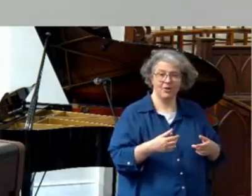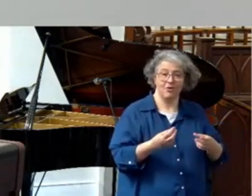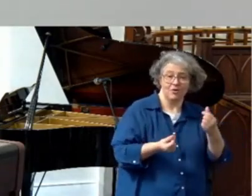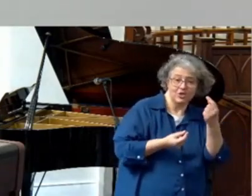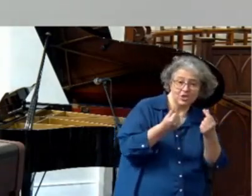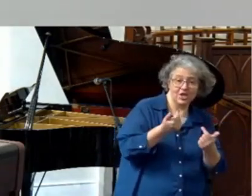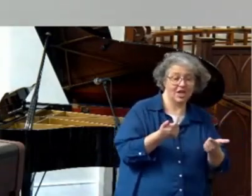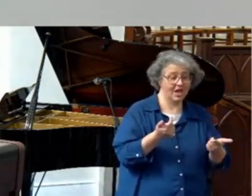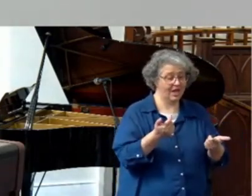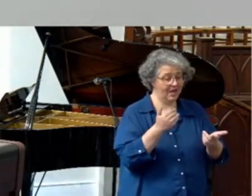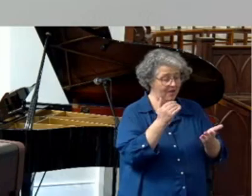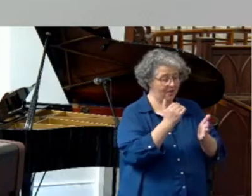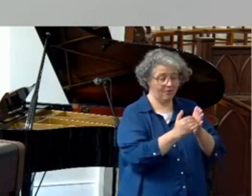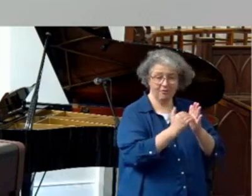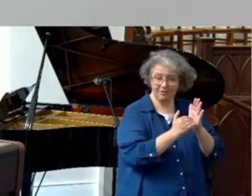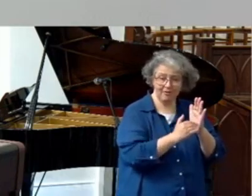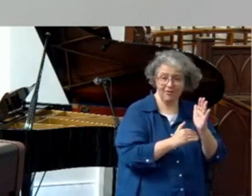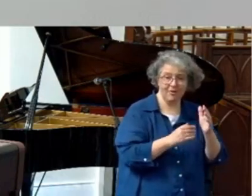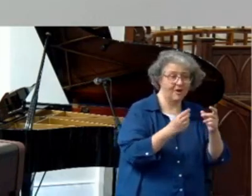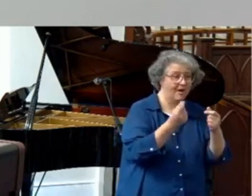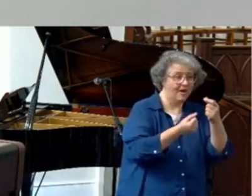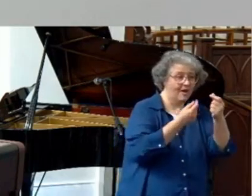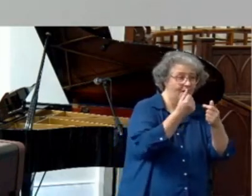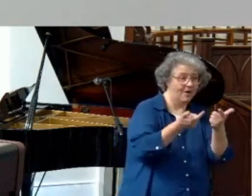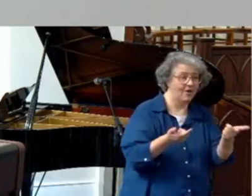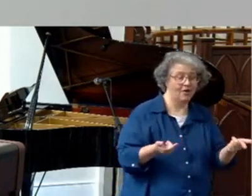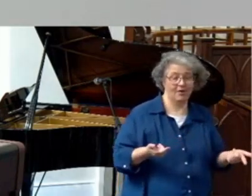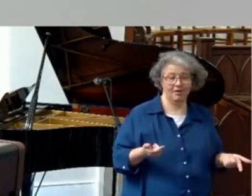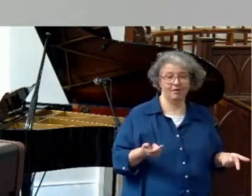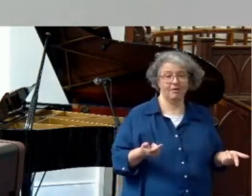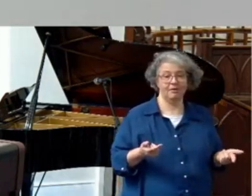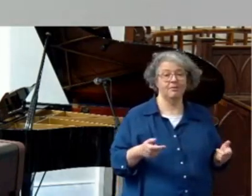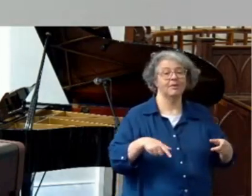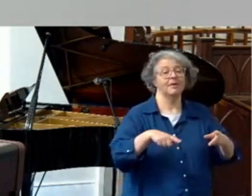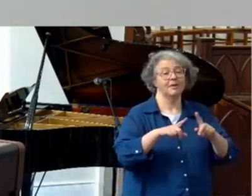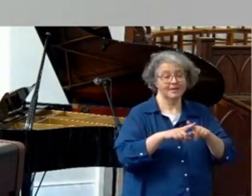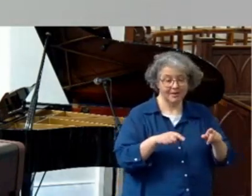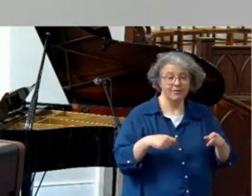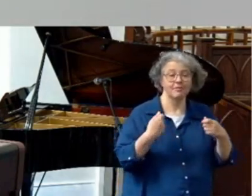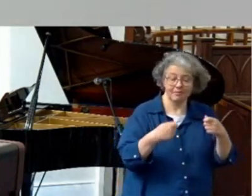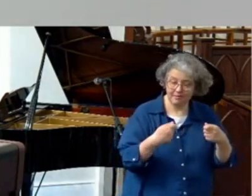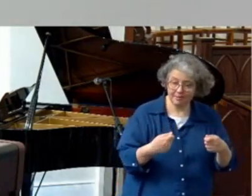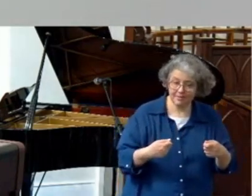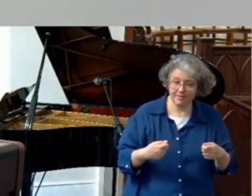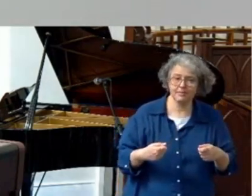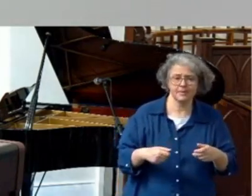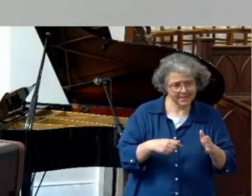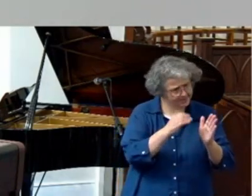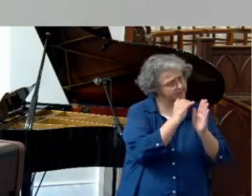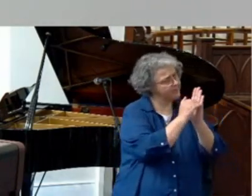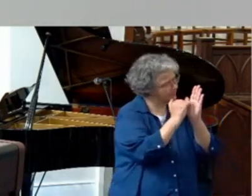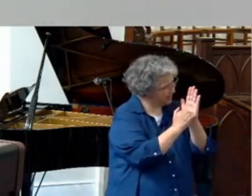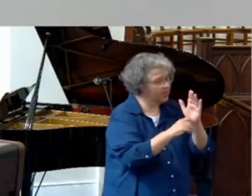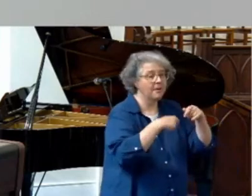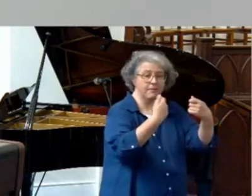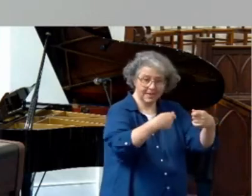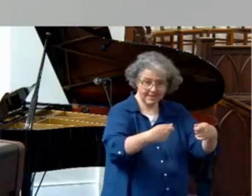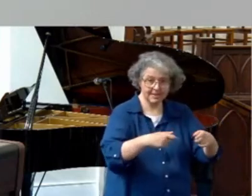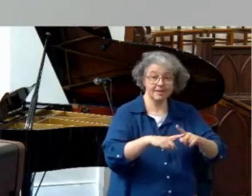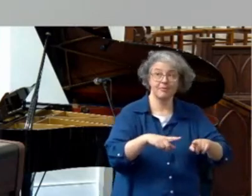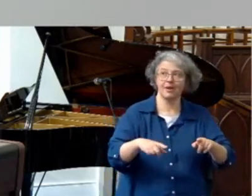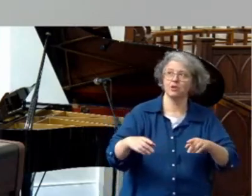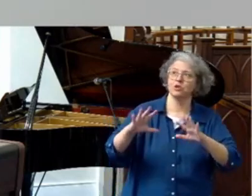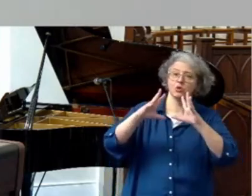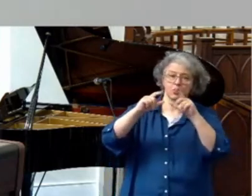Todo planejamento é sábio, mas deve ser feito com humildade e com dependência de Deus. Essa é a primeira coisa que